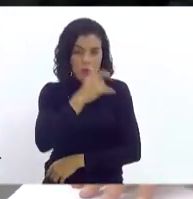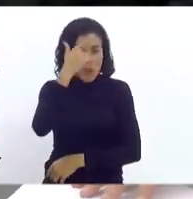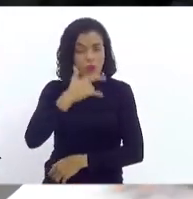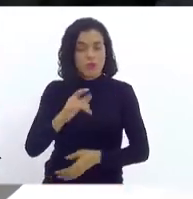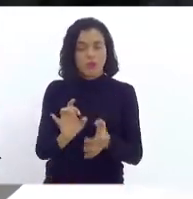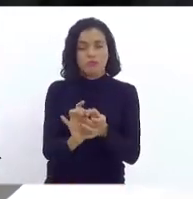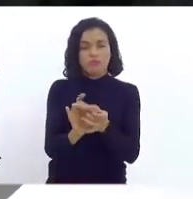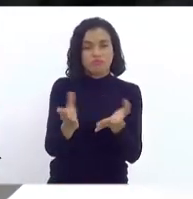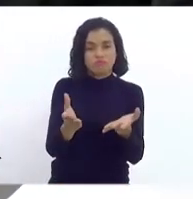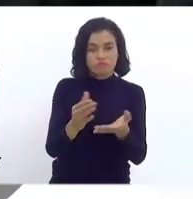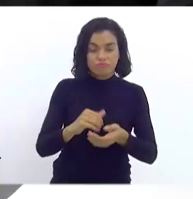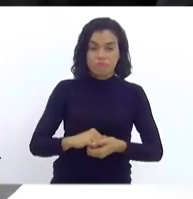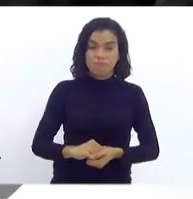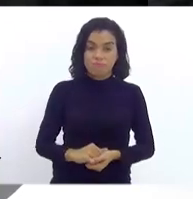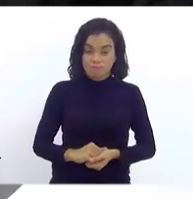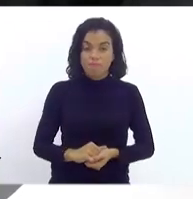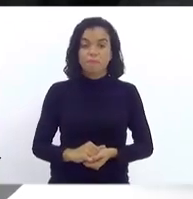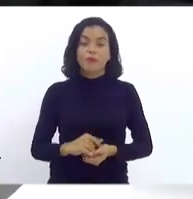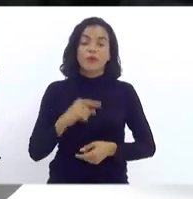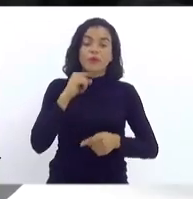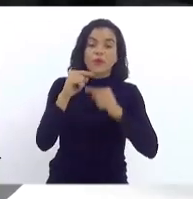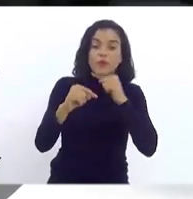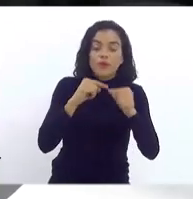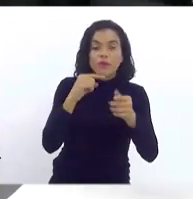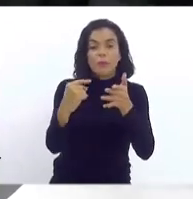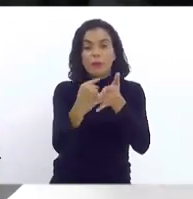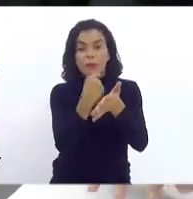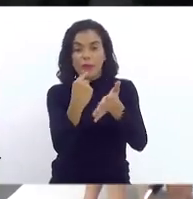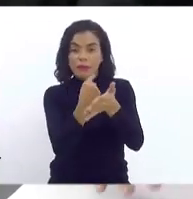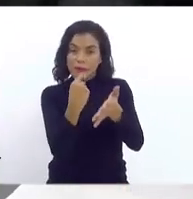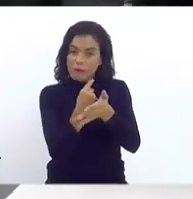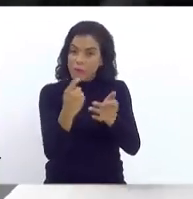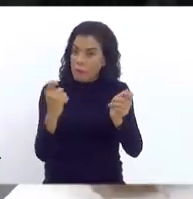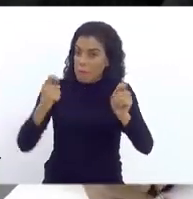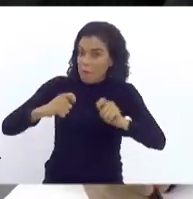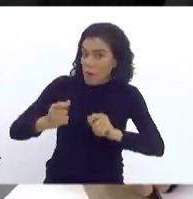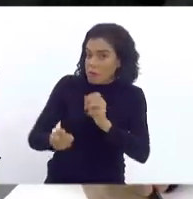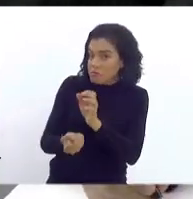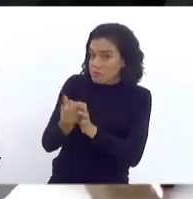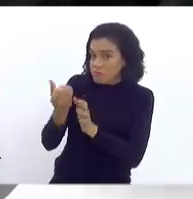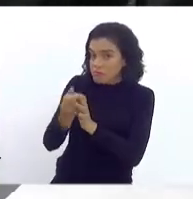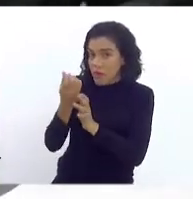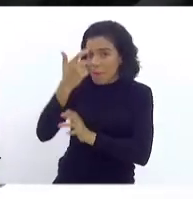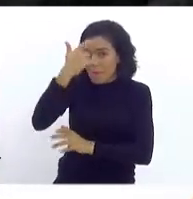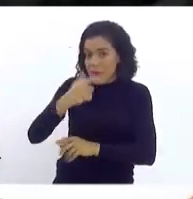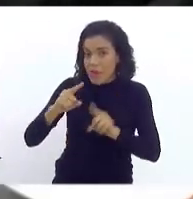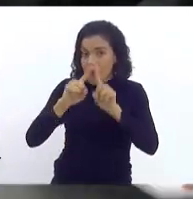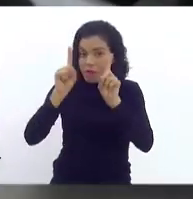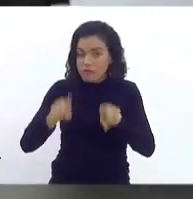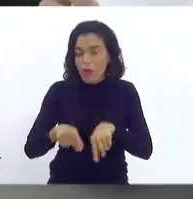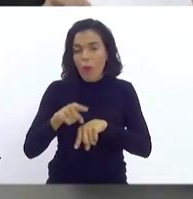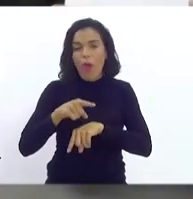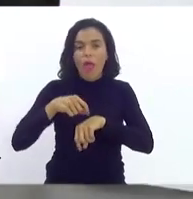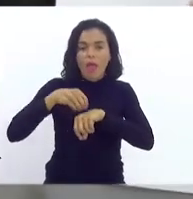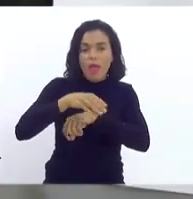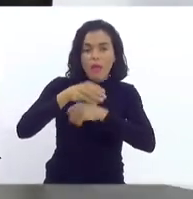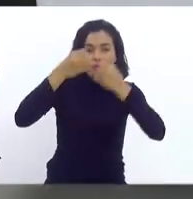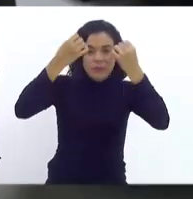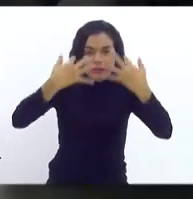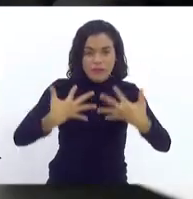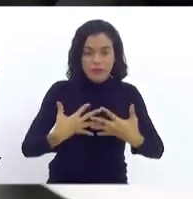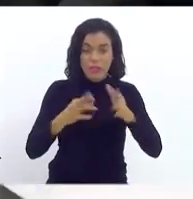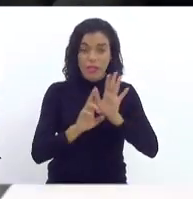para eventuais dúvidas e questionamentos que possam existir. Aqui a minha função é esclarecer, estar representando a